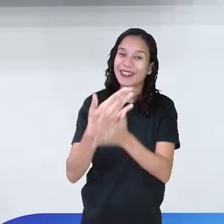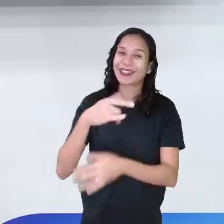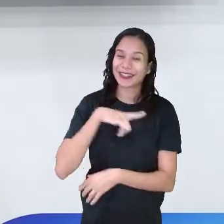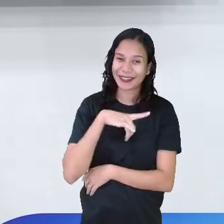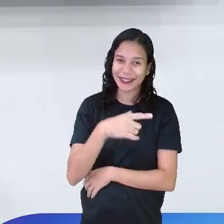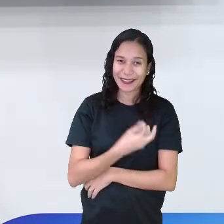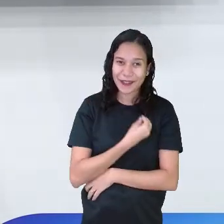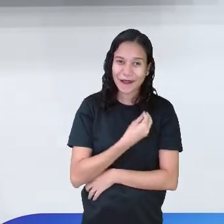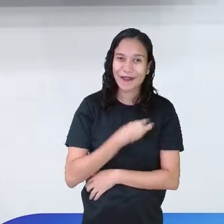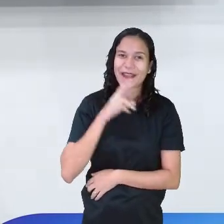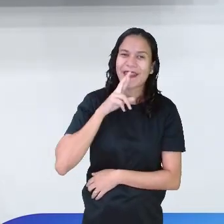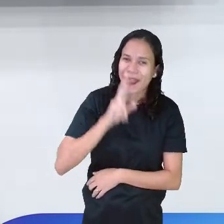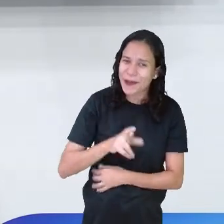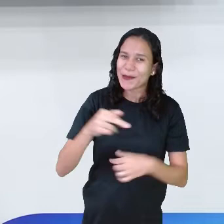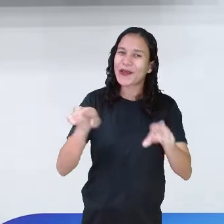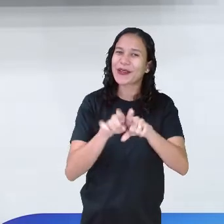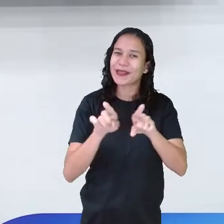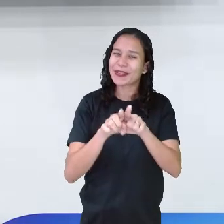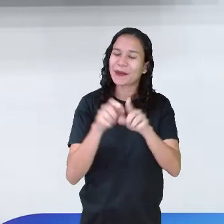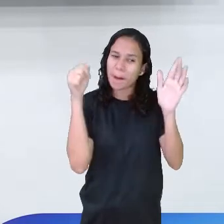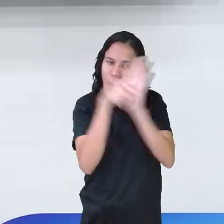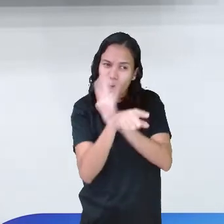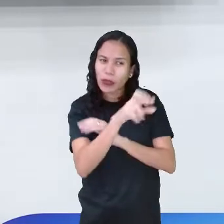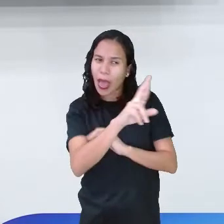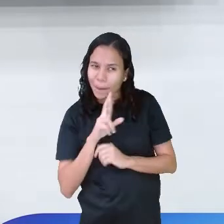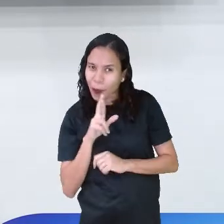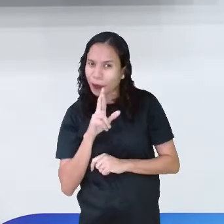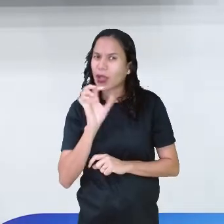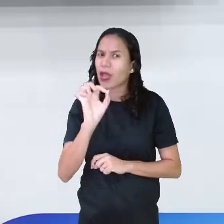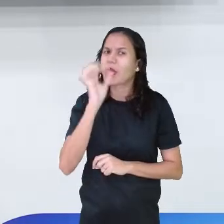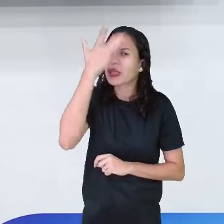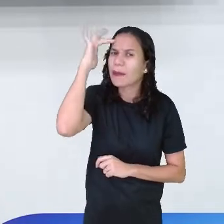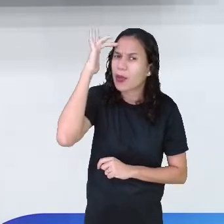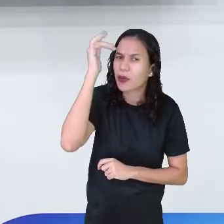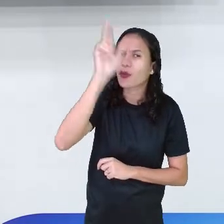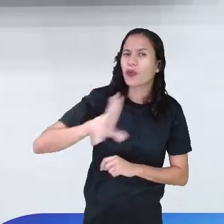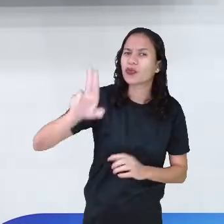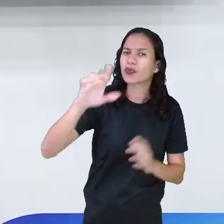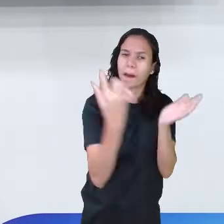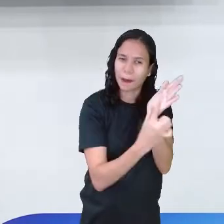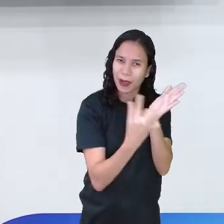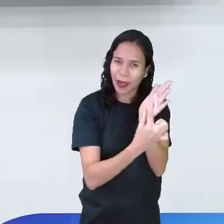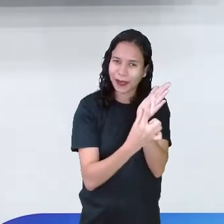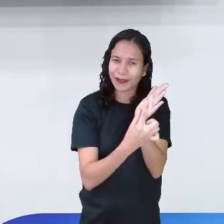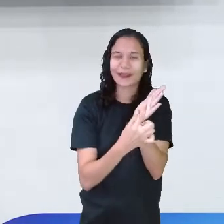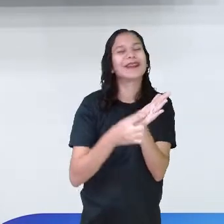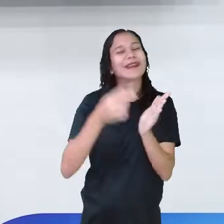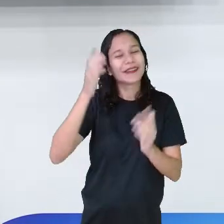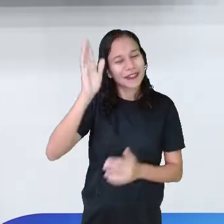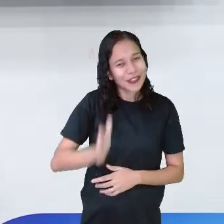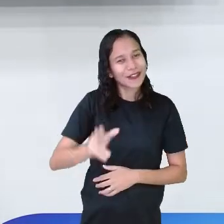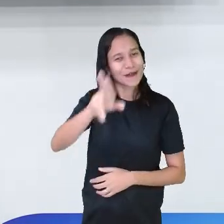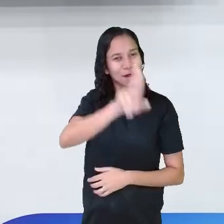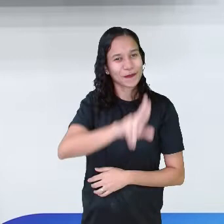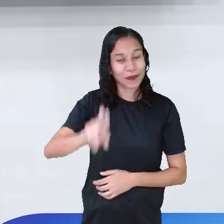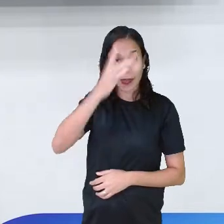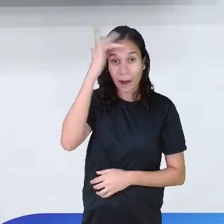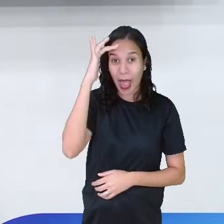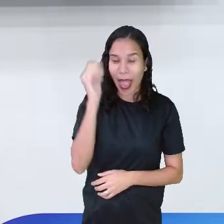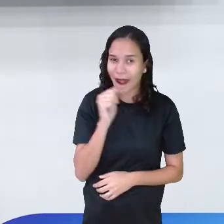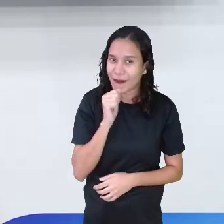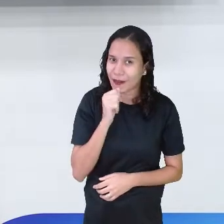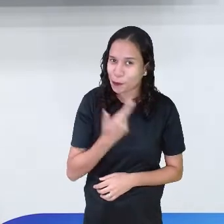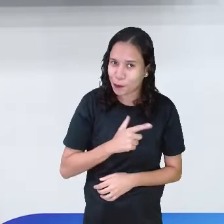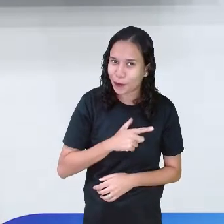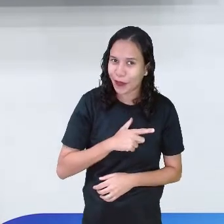a resposta que você vai dar para as minhas perguntas, como? Pelo aplicativo que eu sei que você já baixou. Quem não baixou